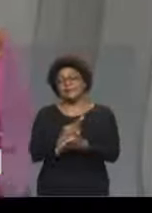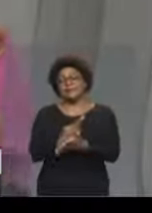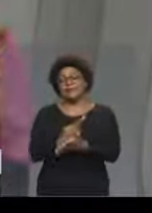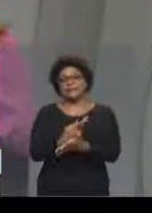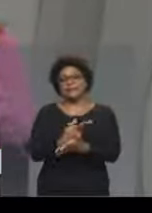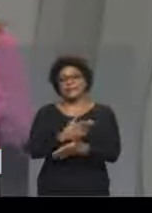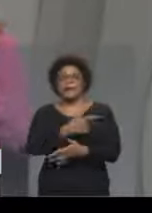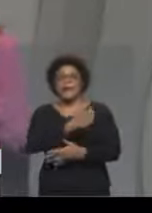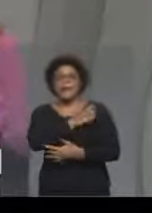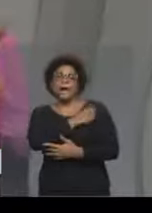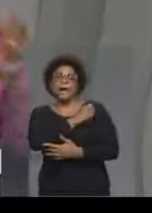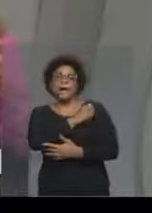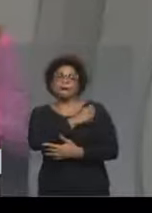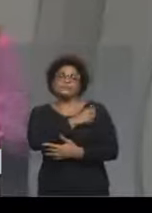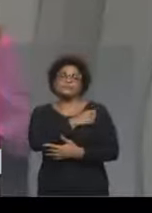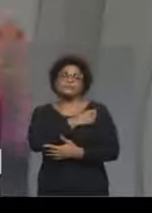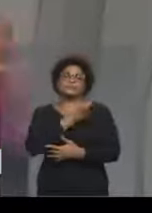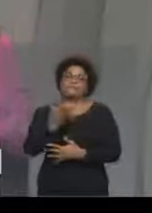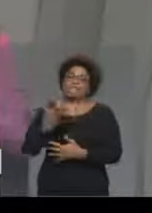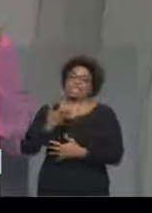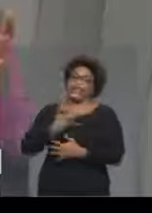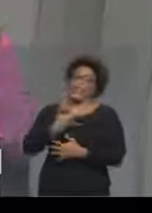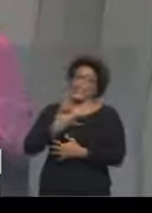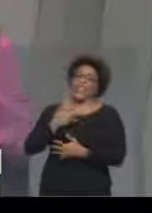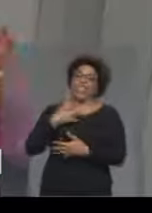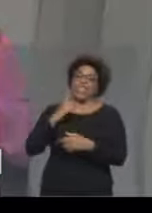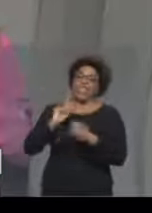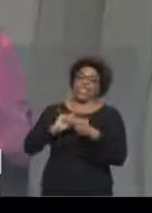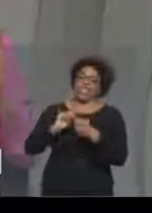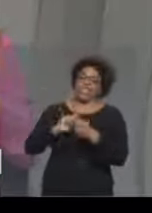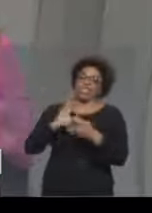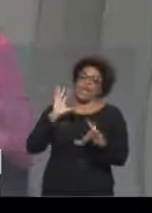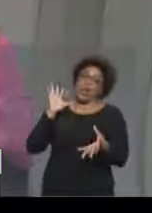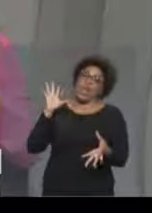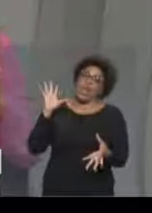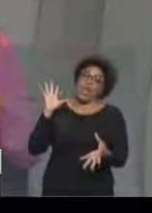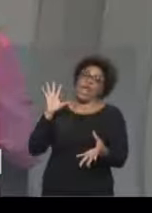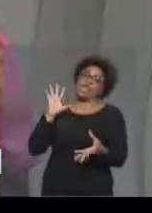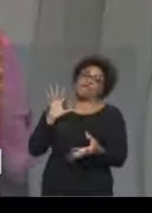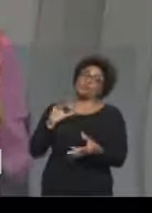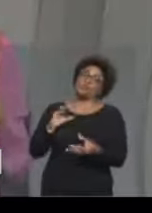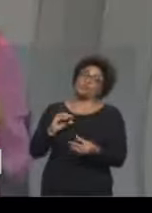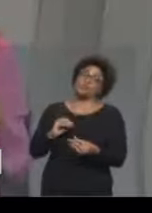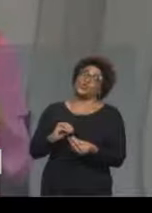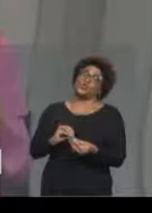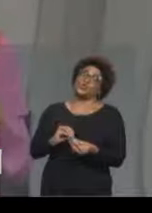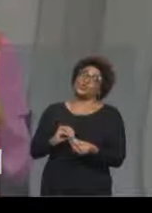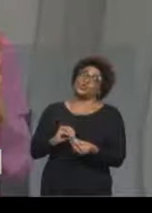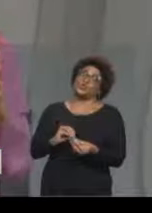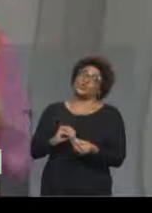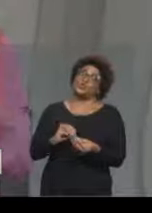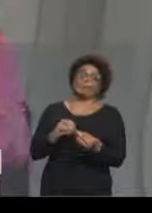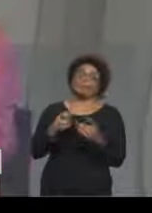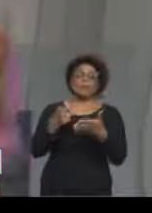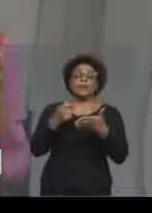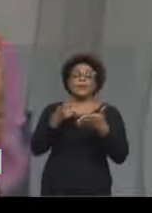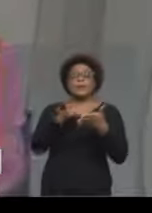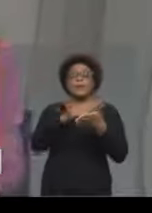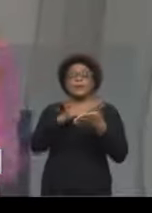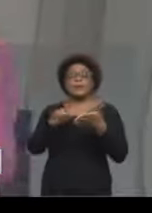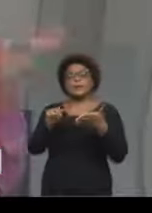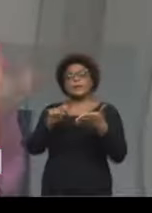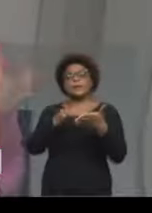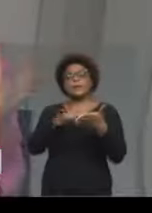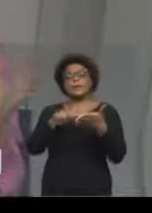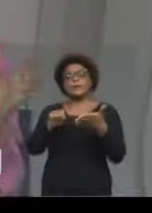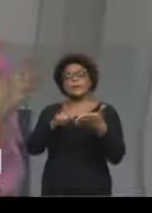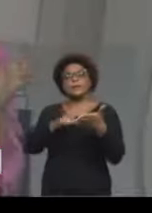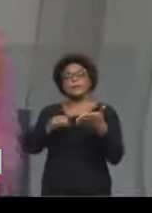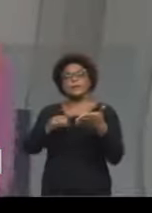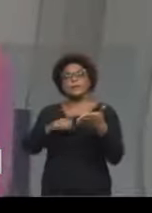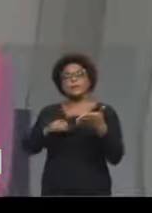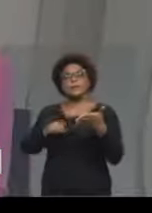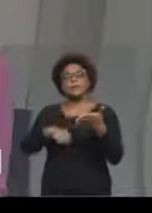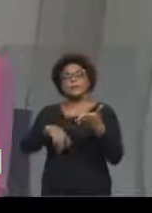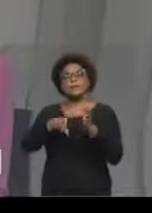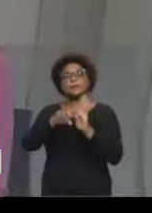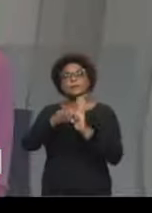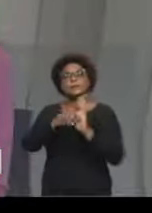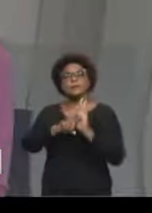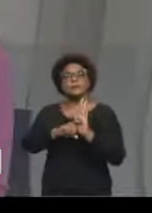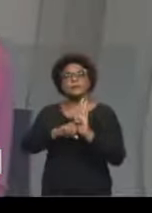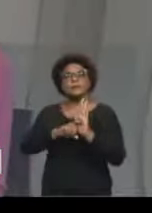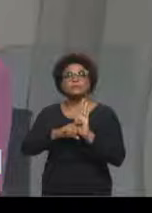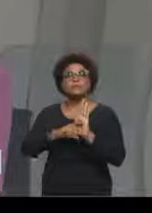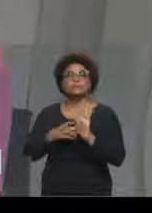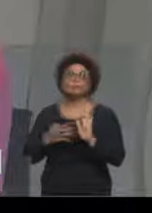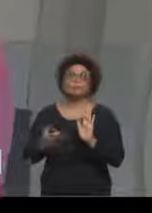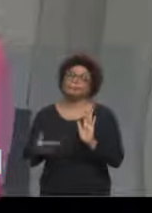resumo. E risca ali, né, sublinha naquele texto, praticamente tudo. E você fazer um